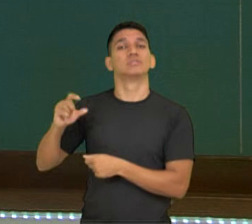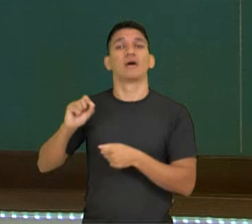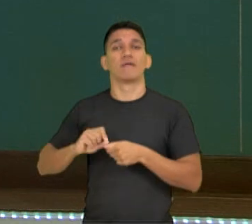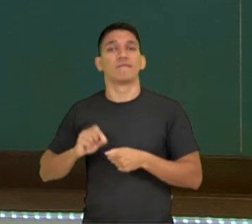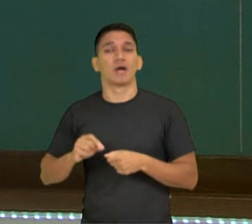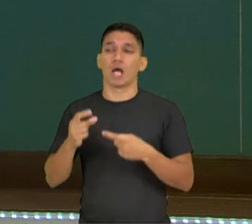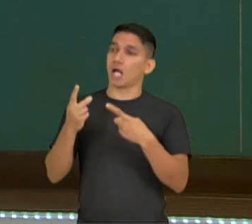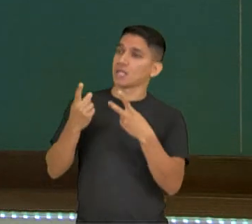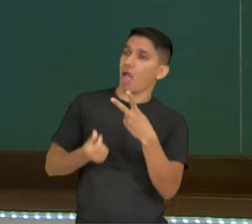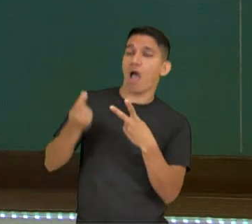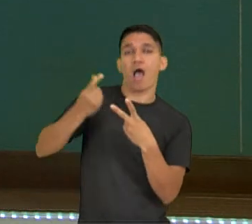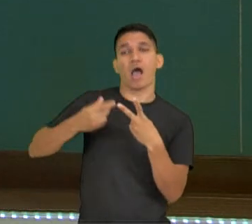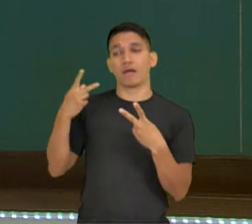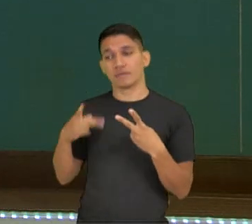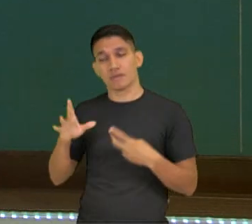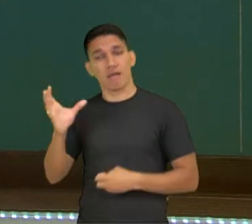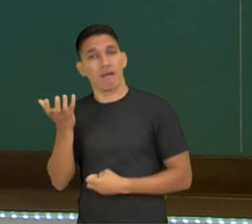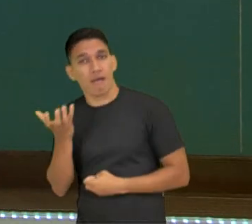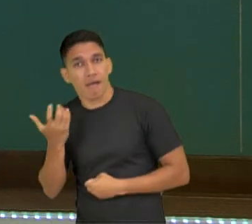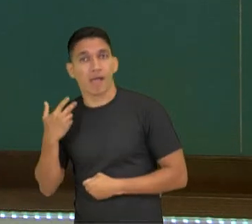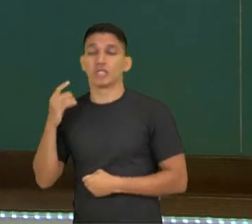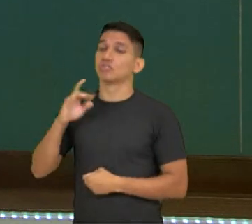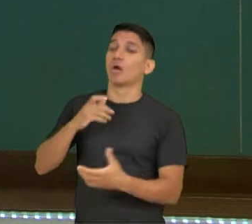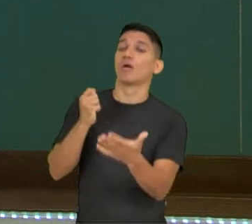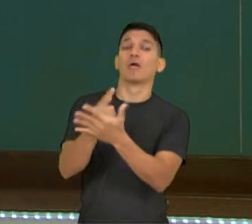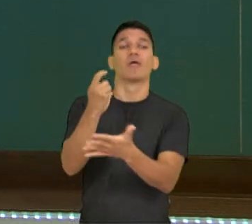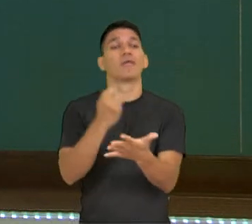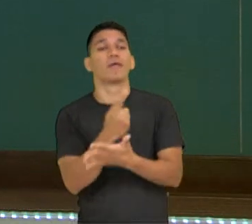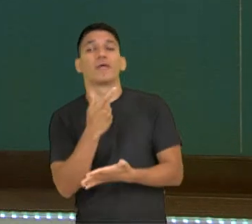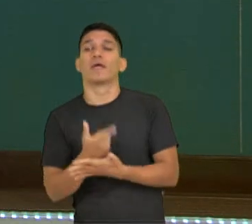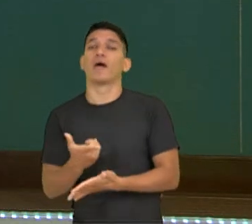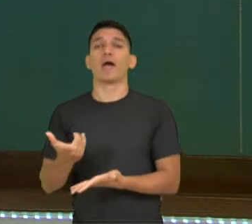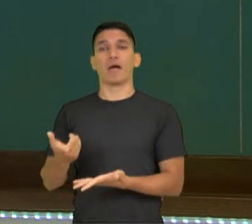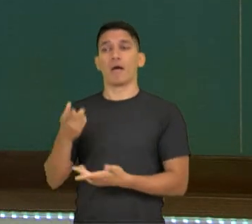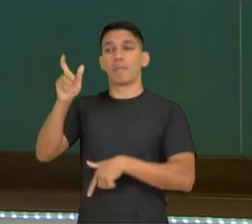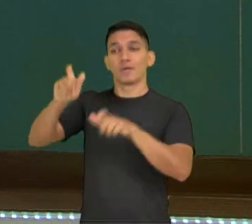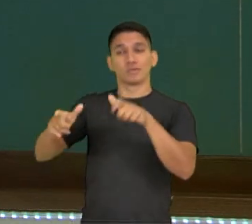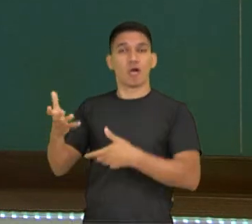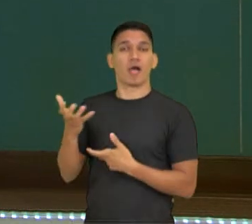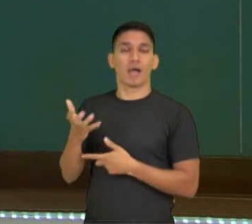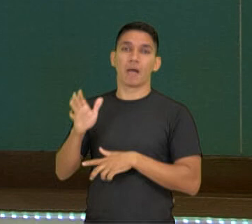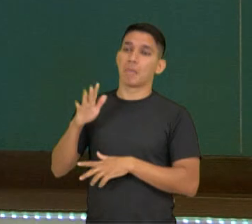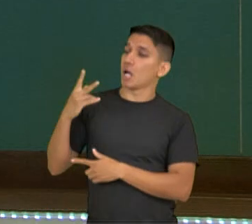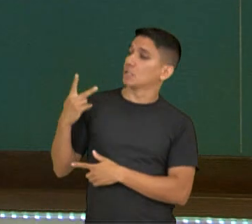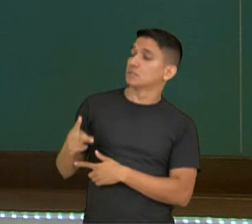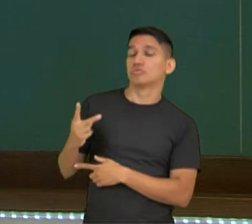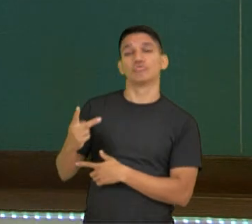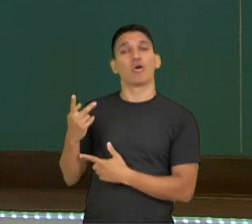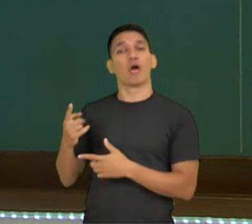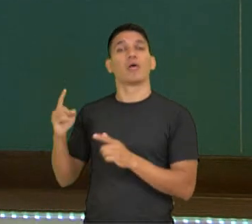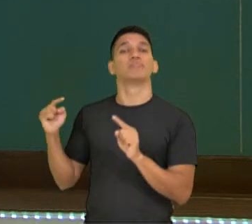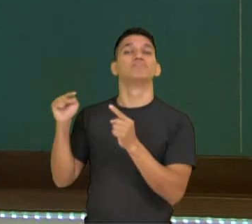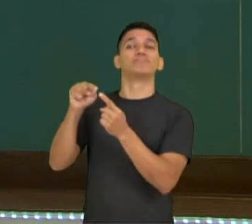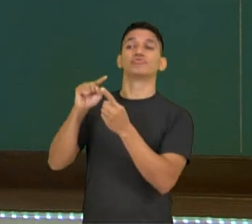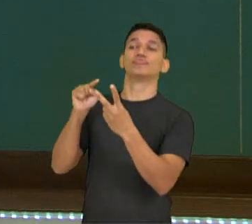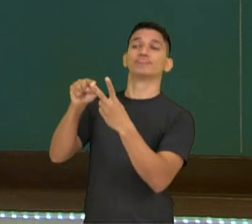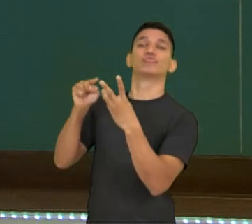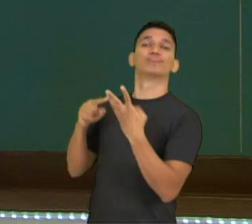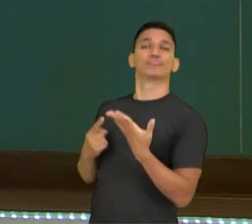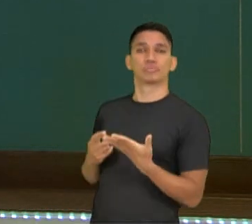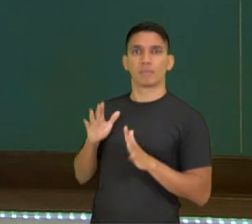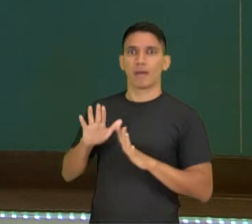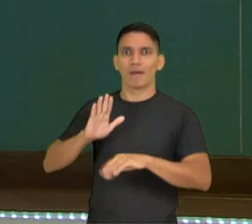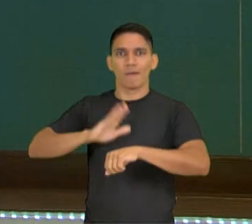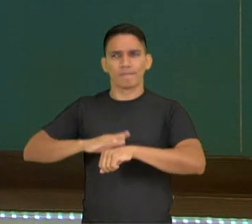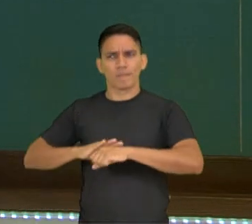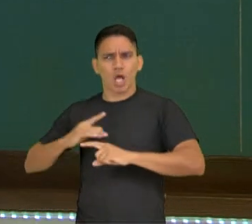taxas que quisesse, empregaria só as pessoas que ela quisesse, né? Isso acontece, porém, com os seus ideais. Quando a gente tem uma